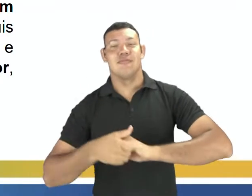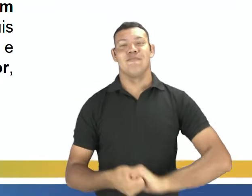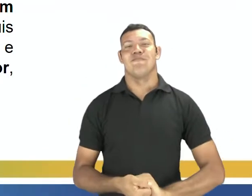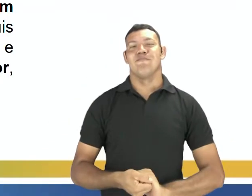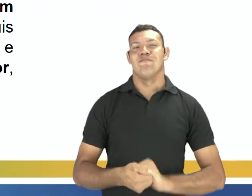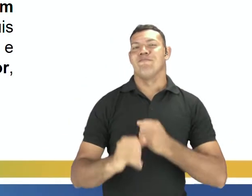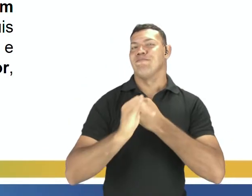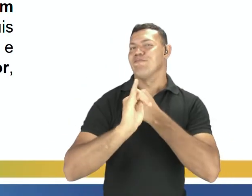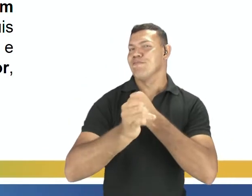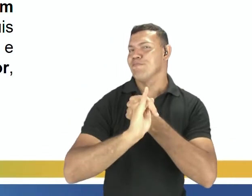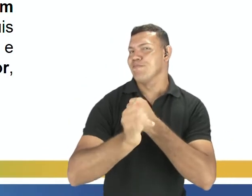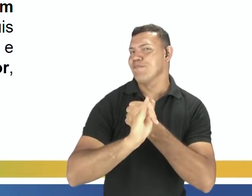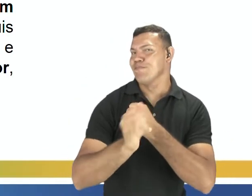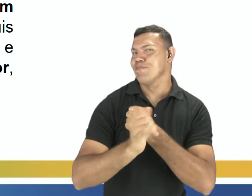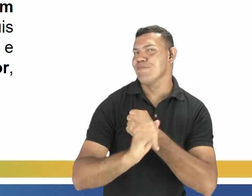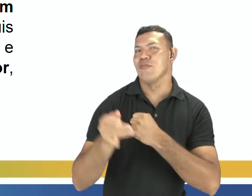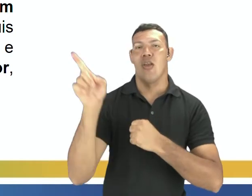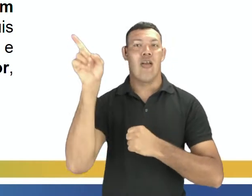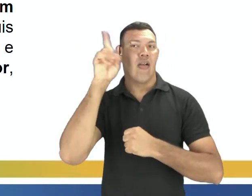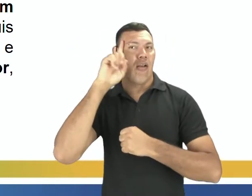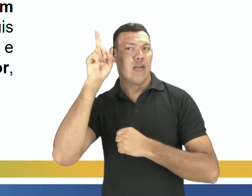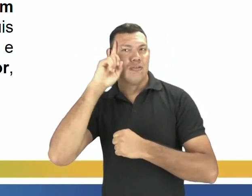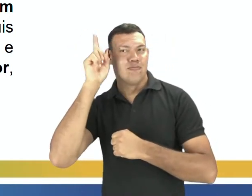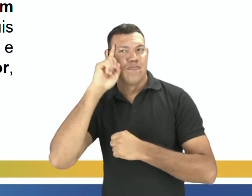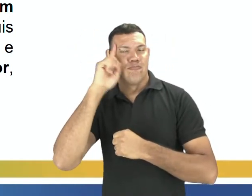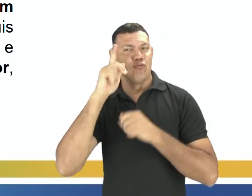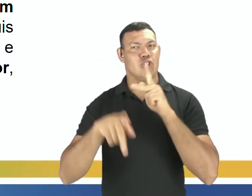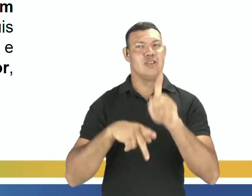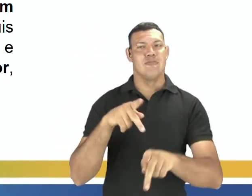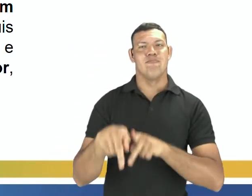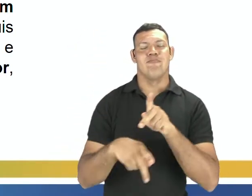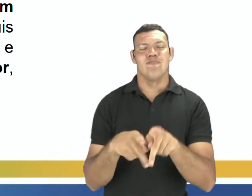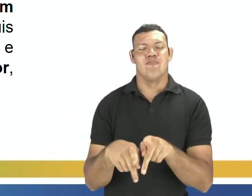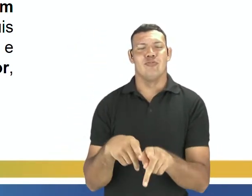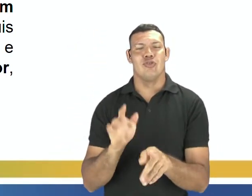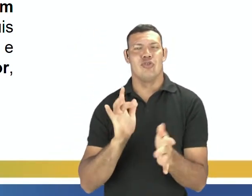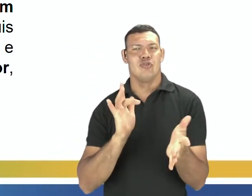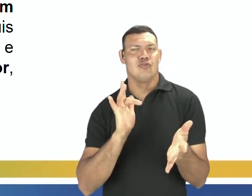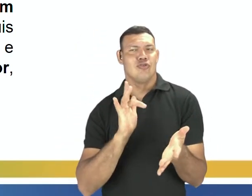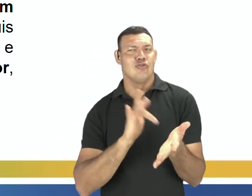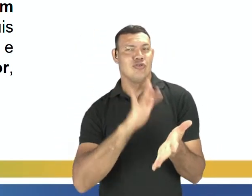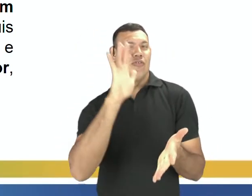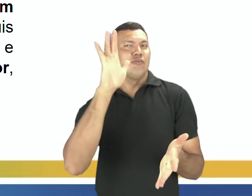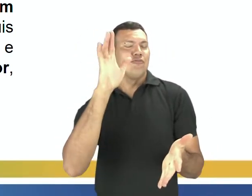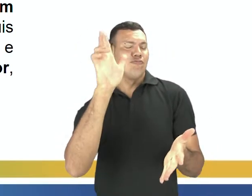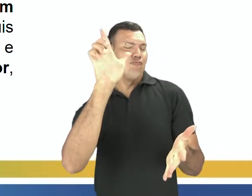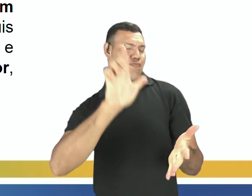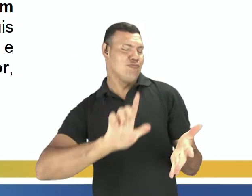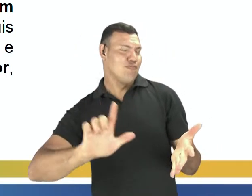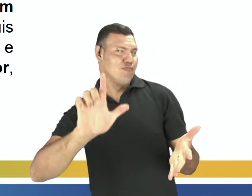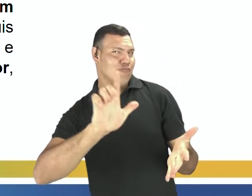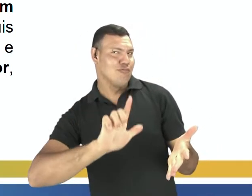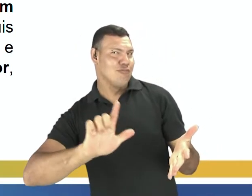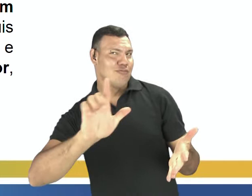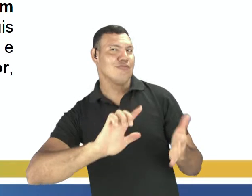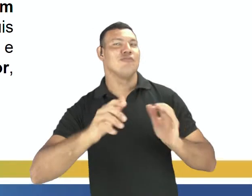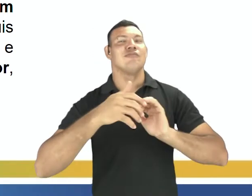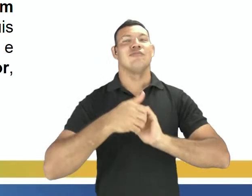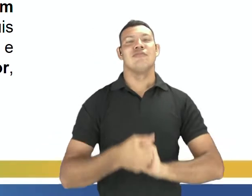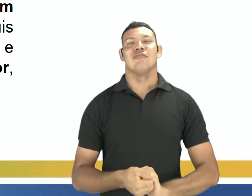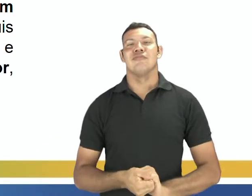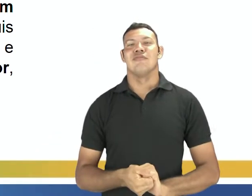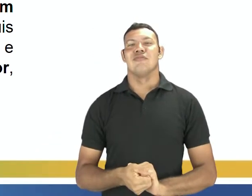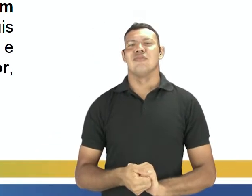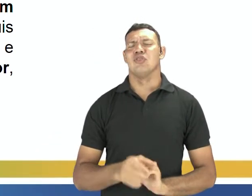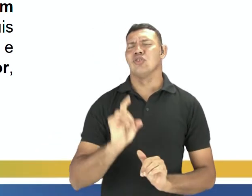é assim do cotidiano do povo, mas com um toque literário. Ou seja, tem aquele toquezinho lá